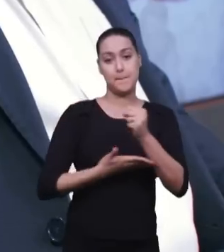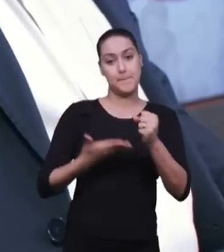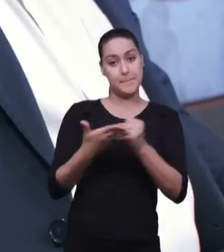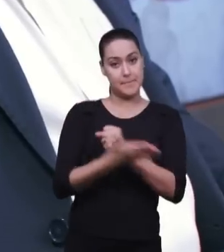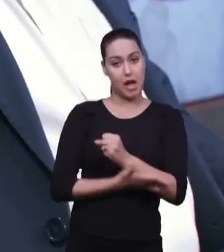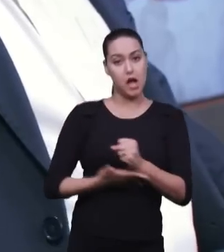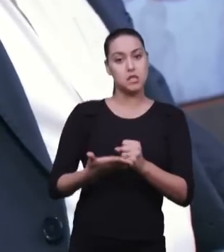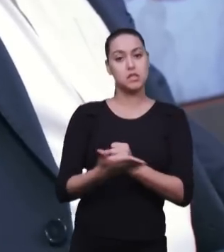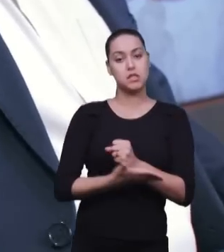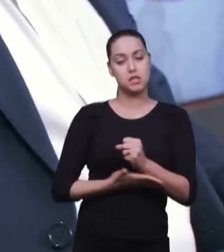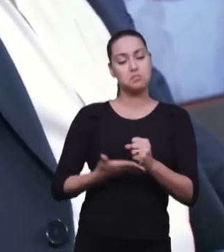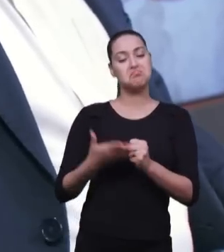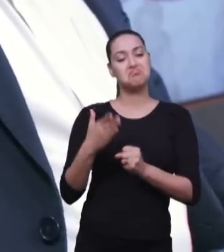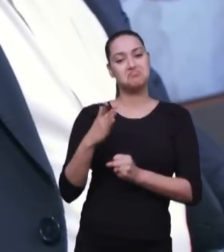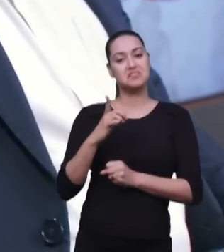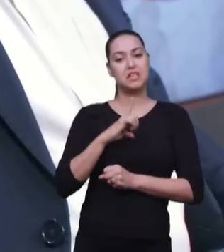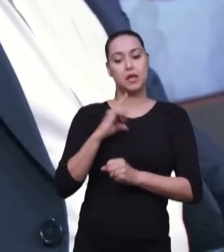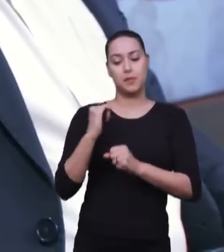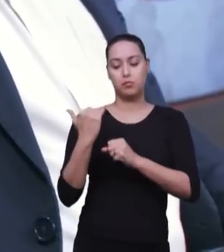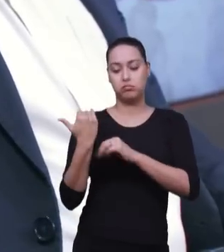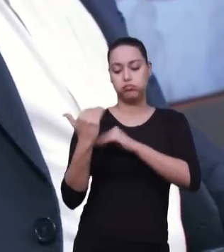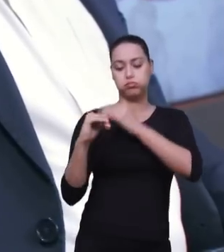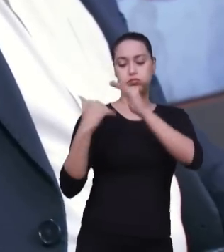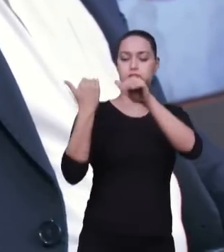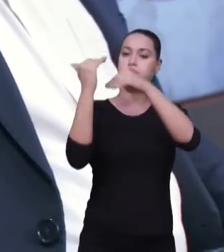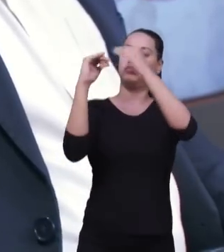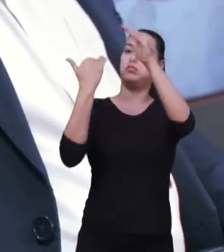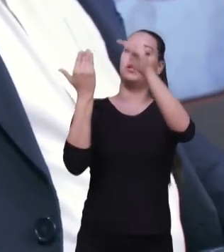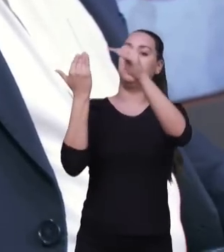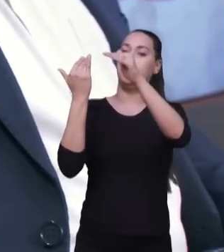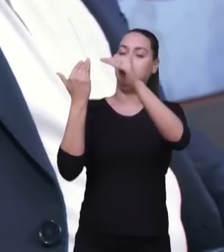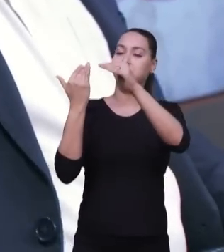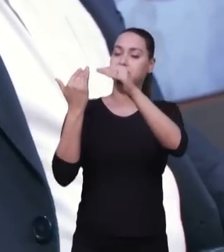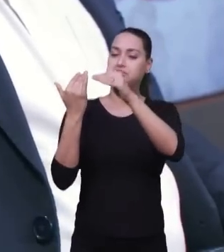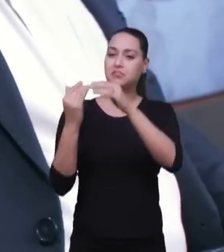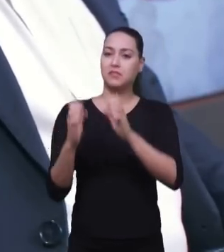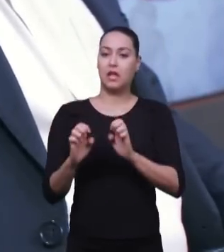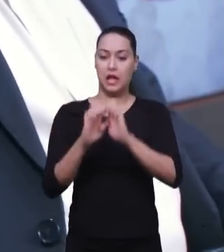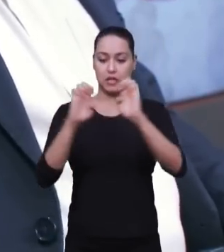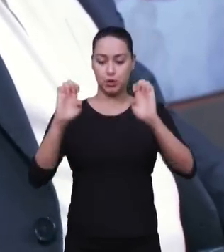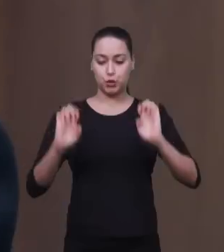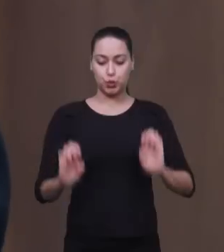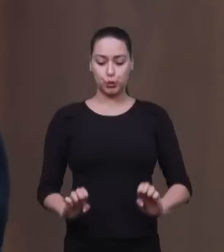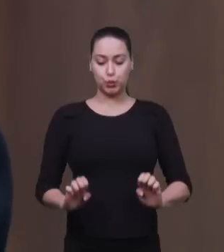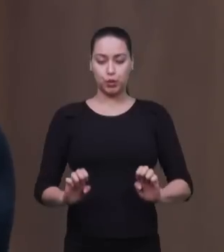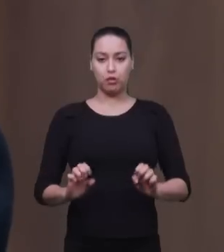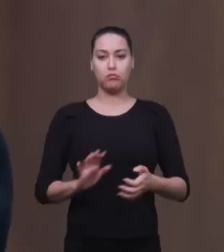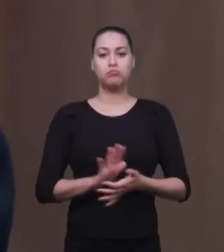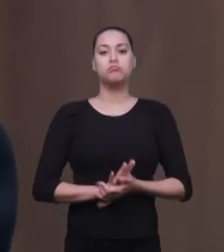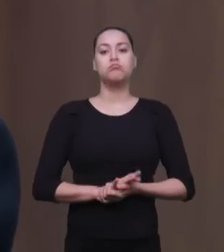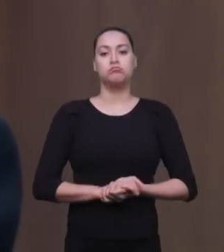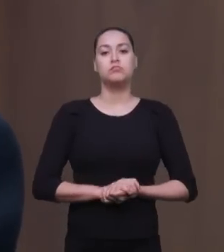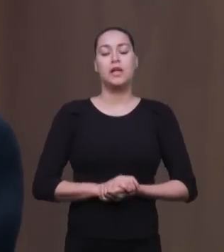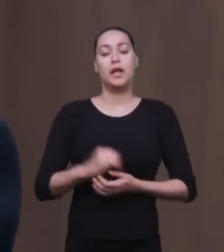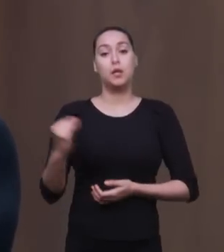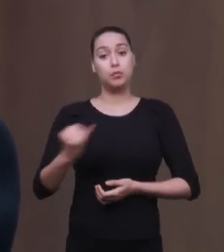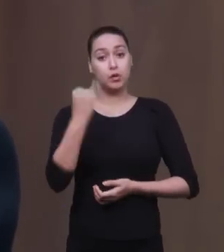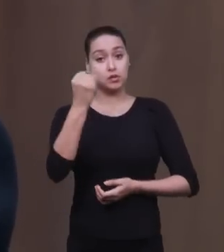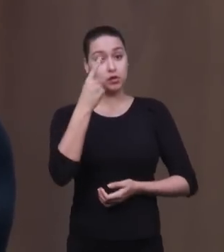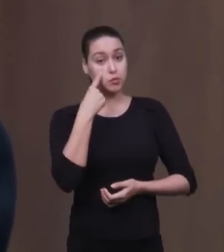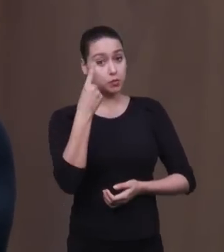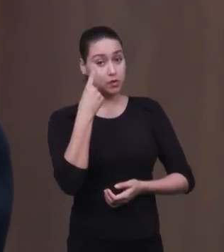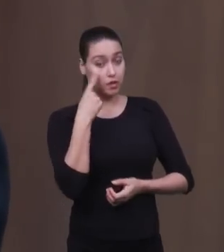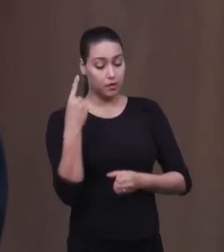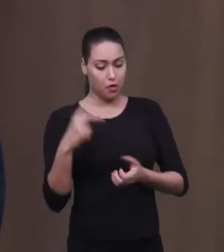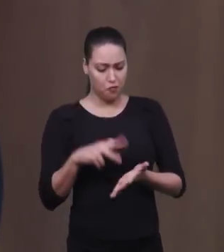uma base, para que a partir dela se construa a estrutura que tiver de construir. Então, esse aspecto é